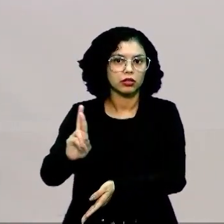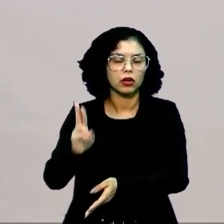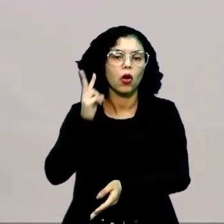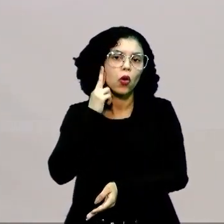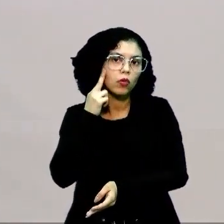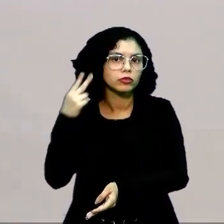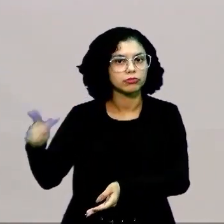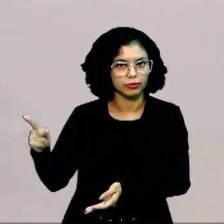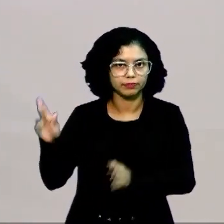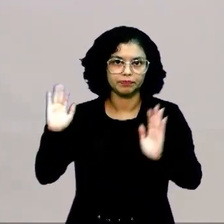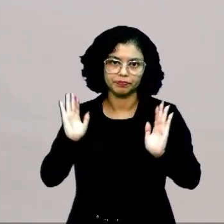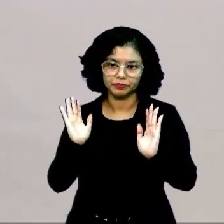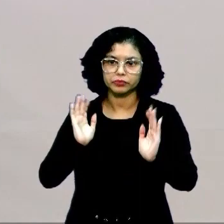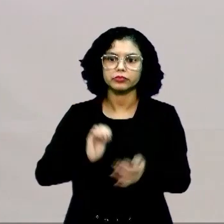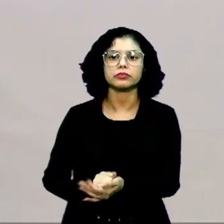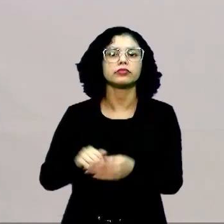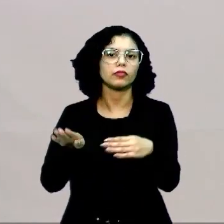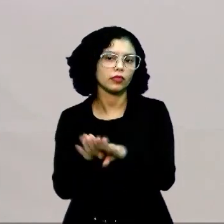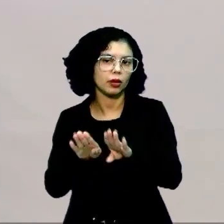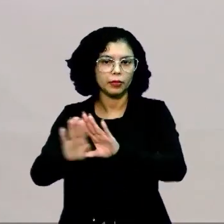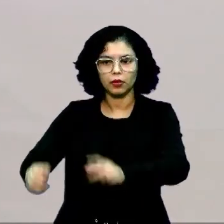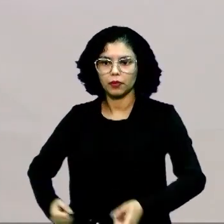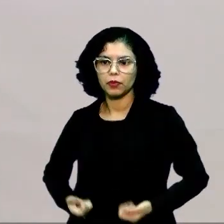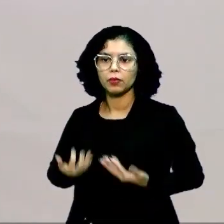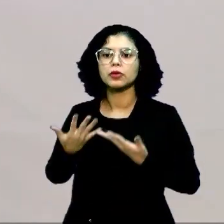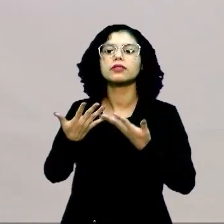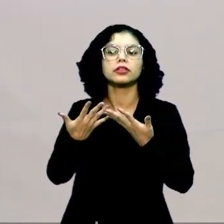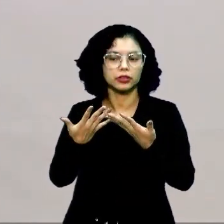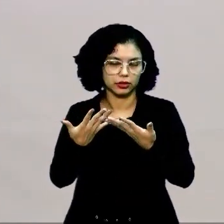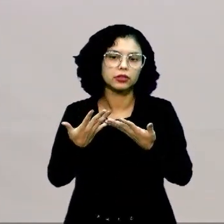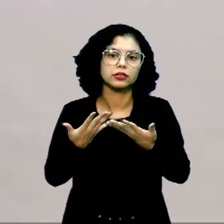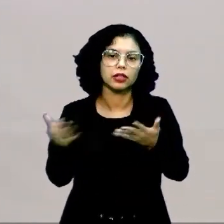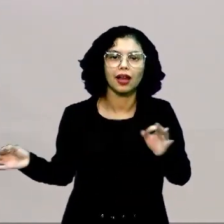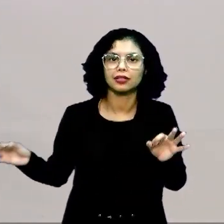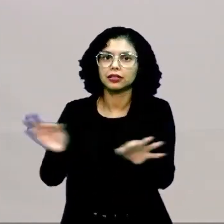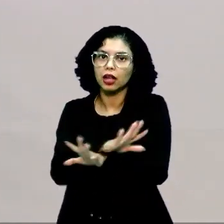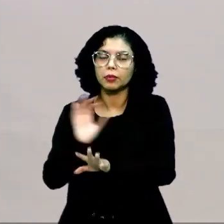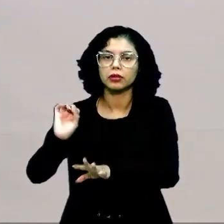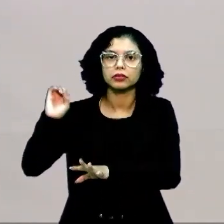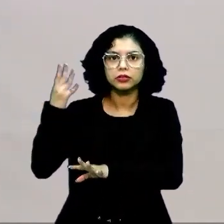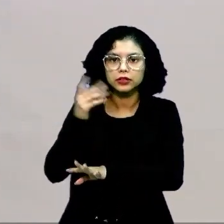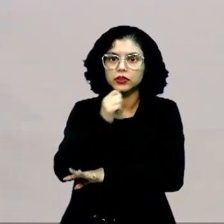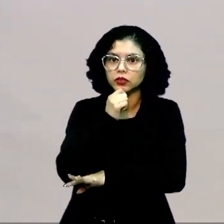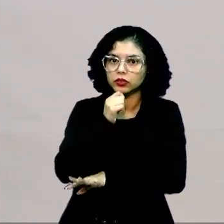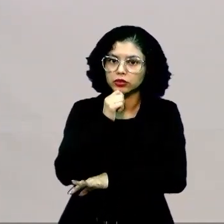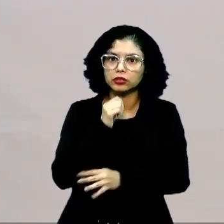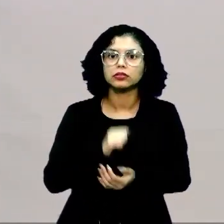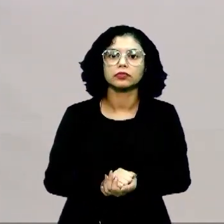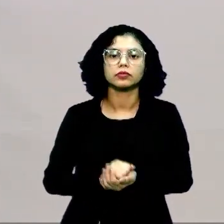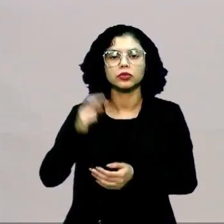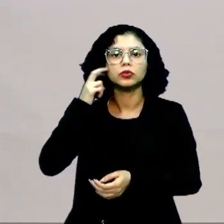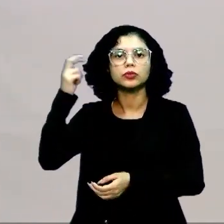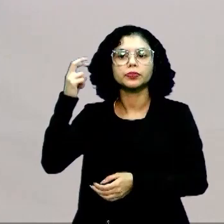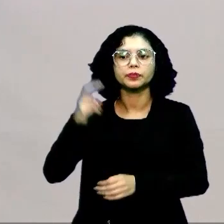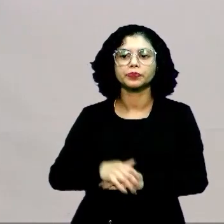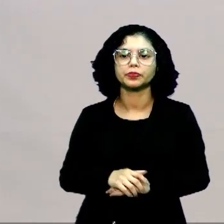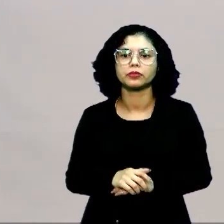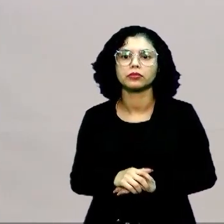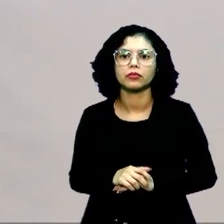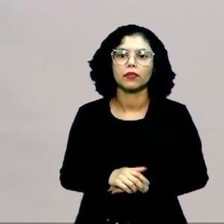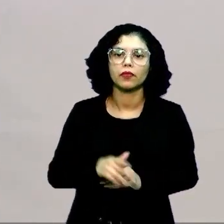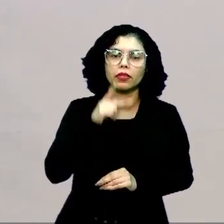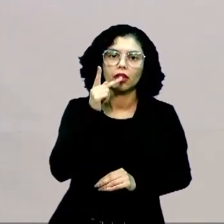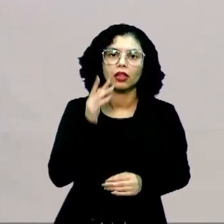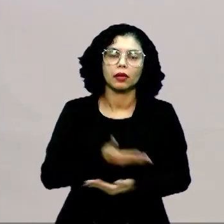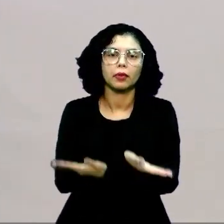comum. Então isso também é uma manifestação, né? Também acaba correspondendo a um choque cultural. Eu afirmei